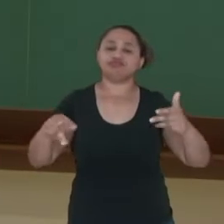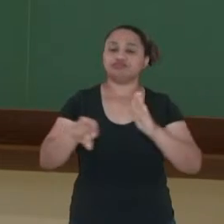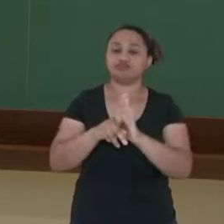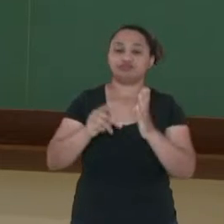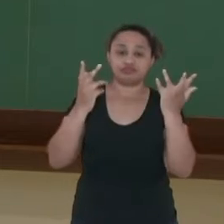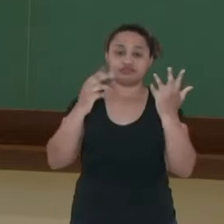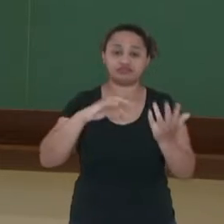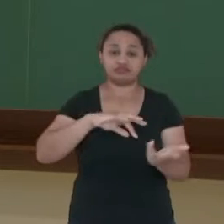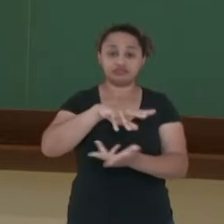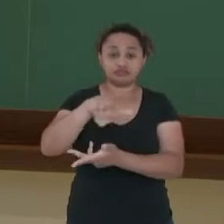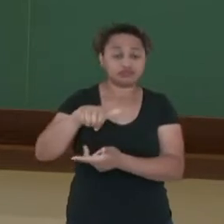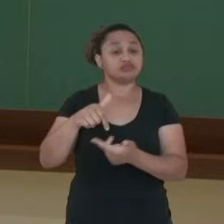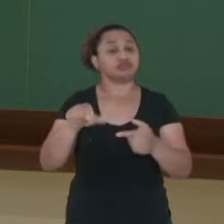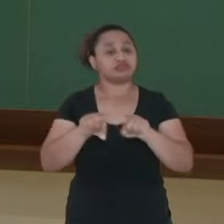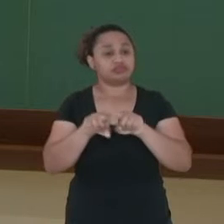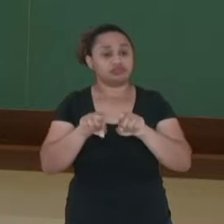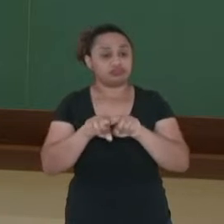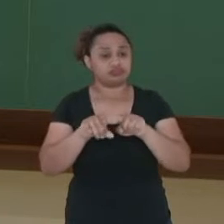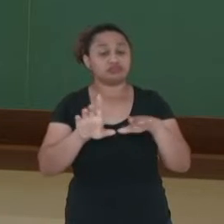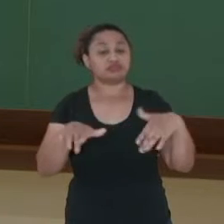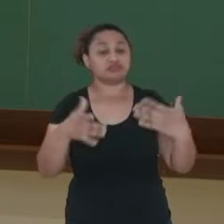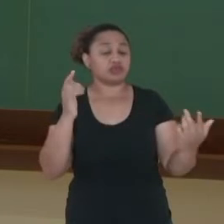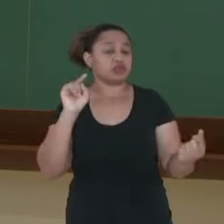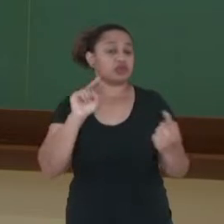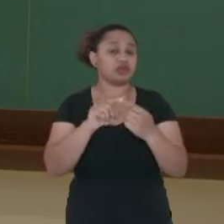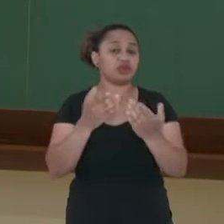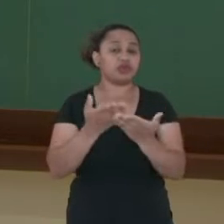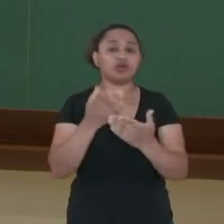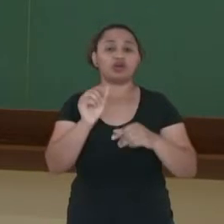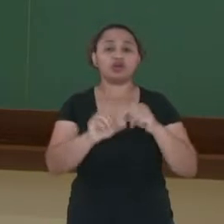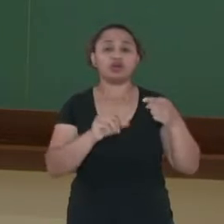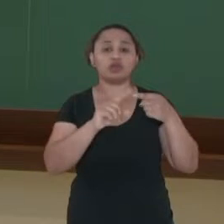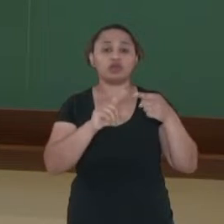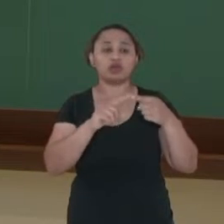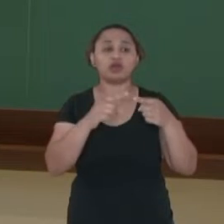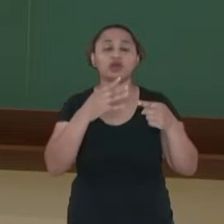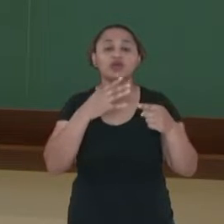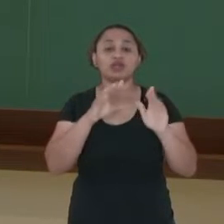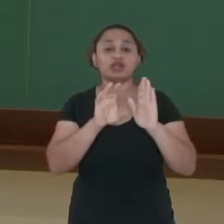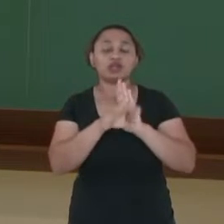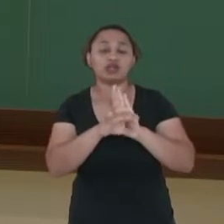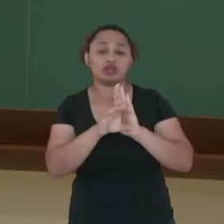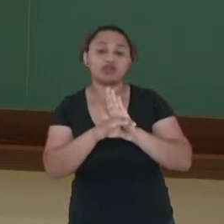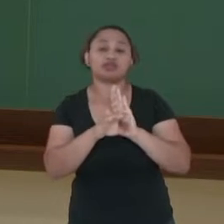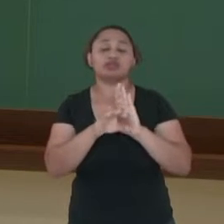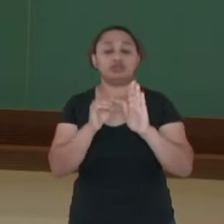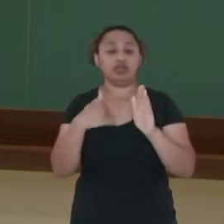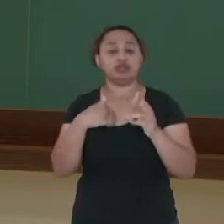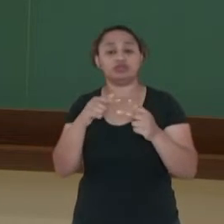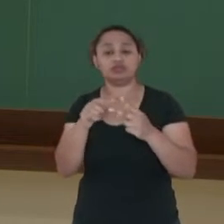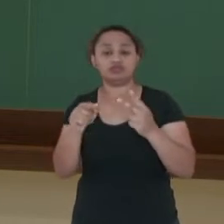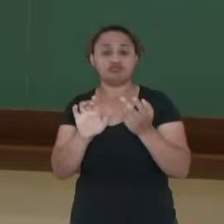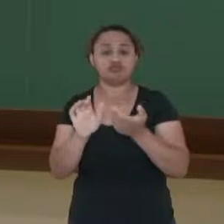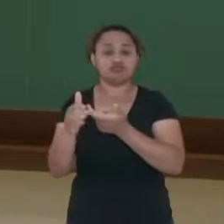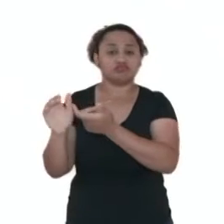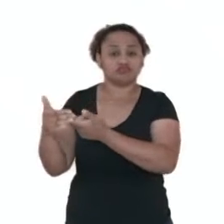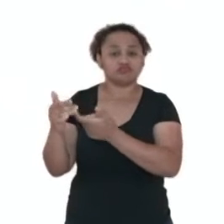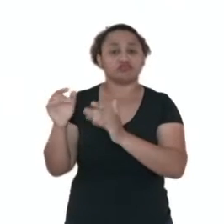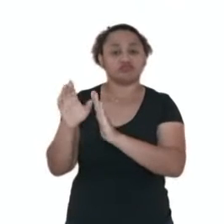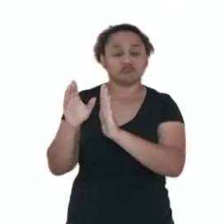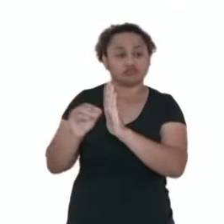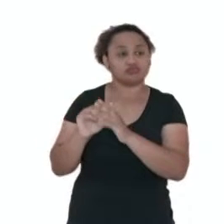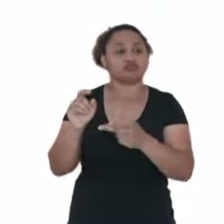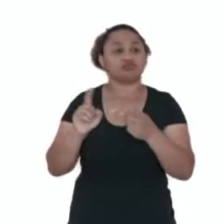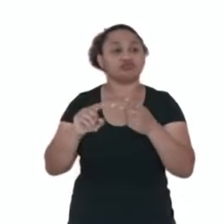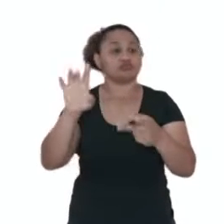Então, reconhecer os conceitos da tal pegada ecológica e também da biocapacidade, né? Também temos a questão de compreender